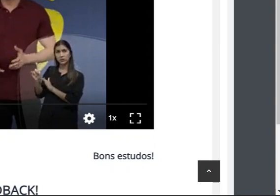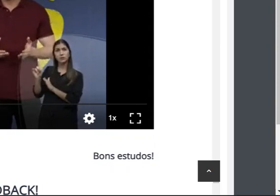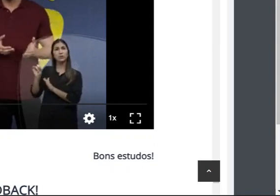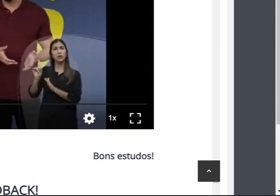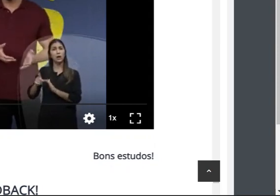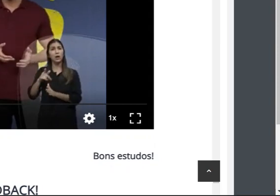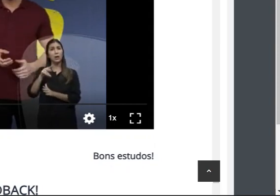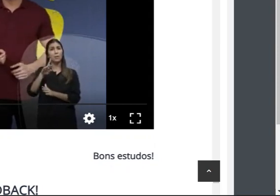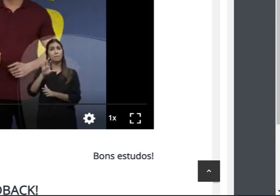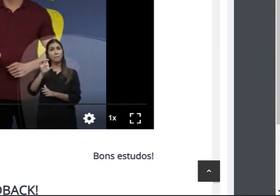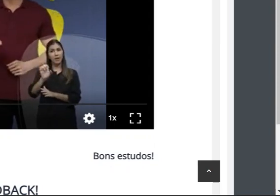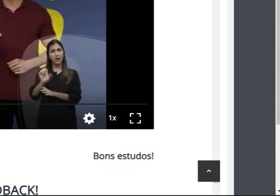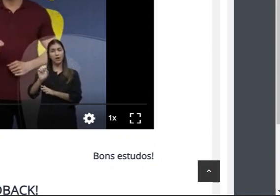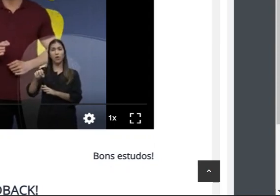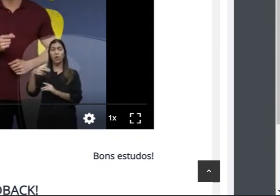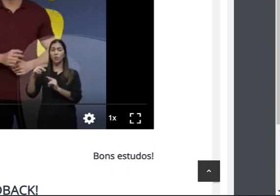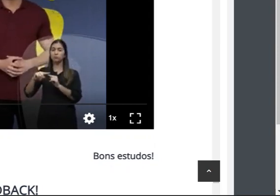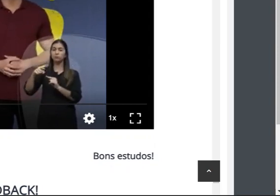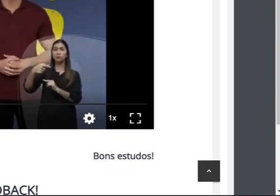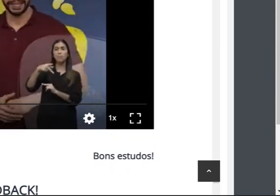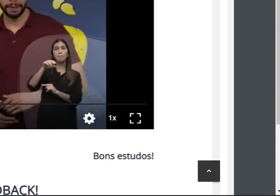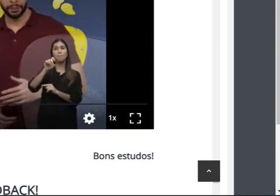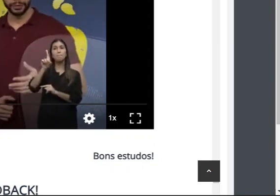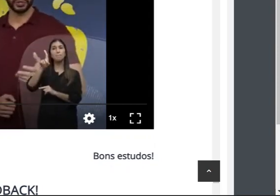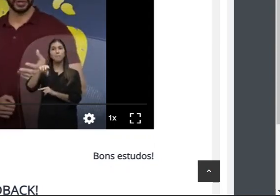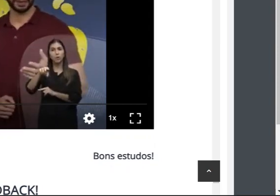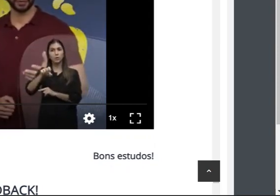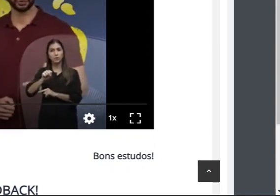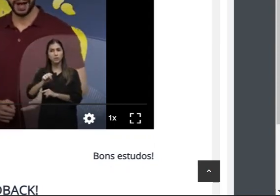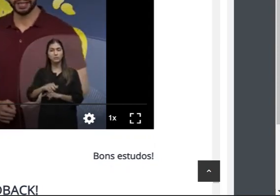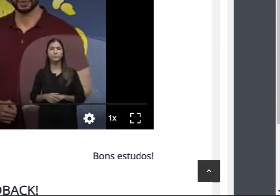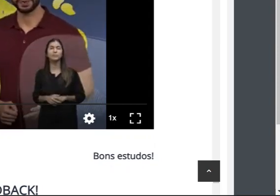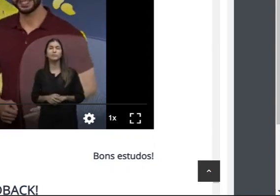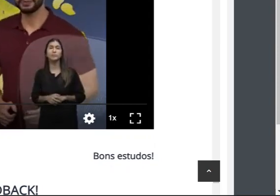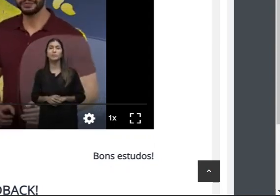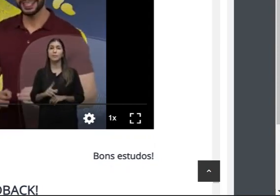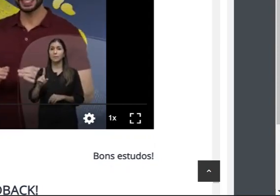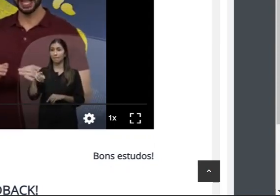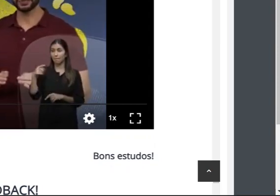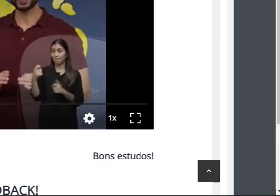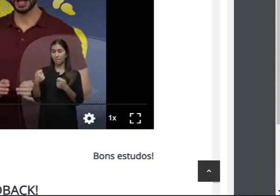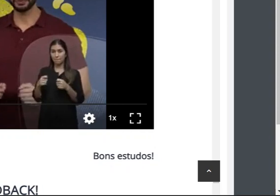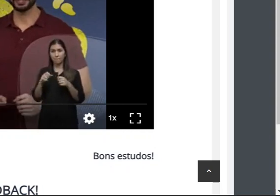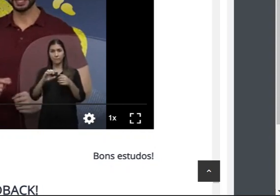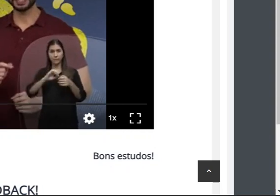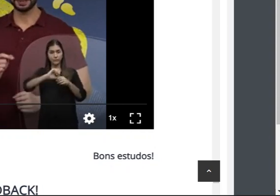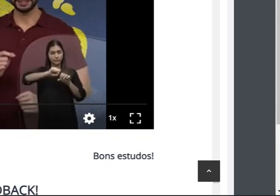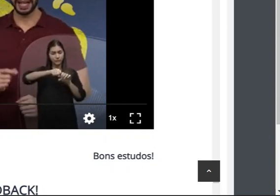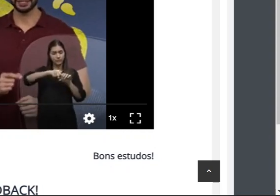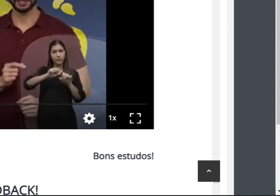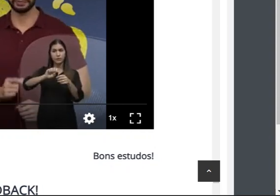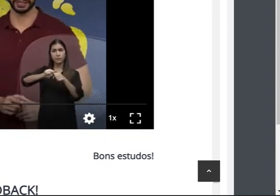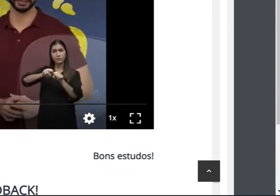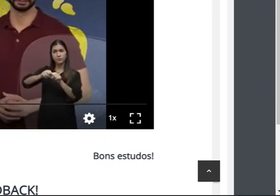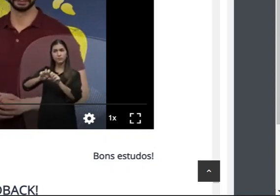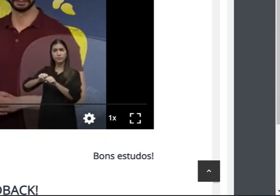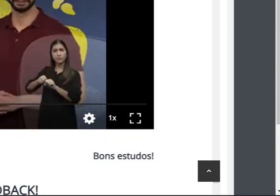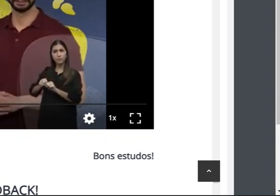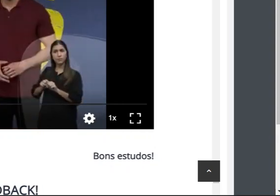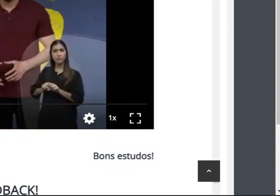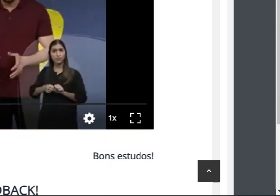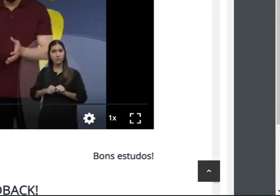quando é feito depois, chamamos de pós-tração. Depois do estiramento do aço, é preciso fixar os cabos nas extremidades da